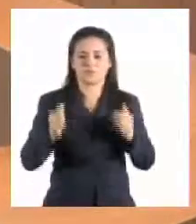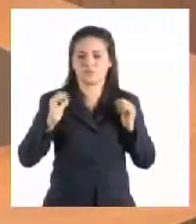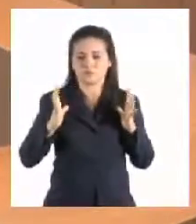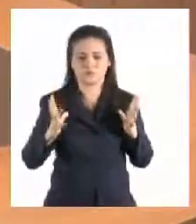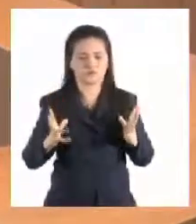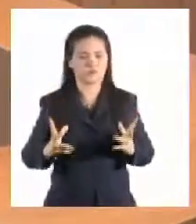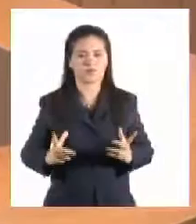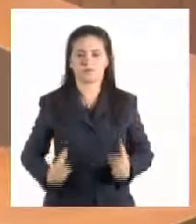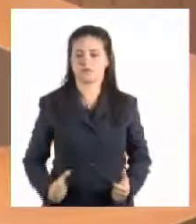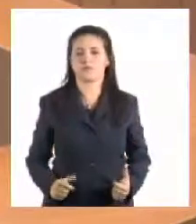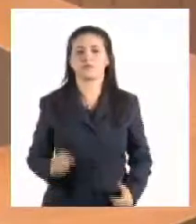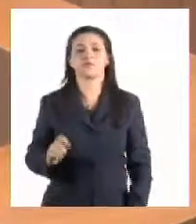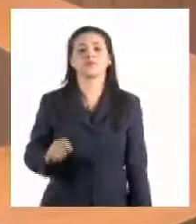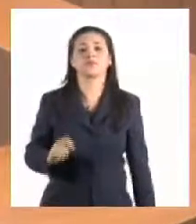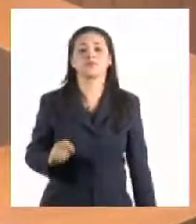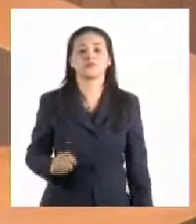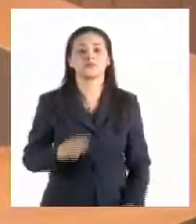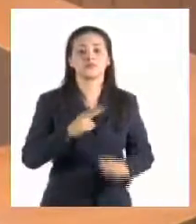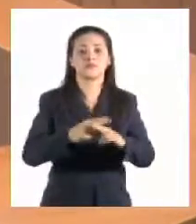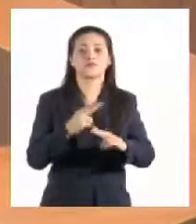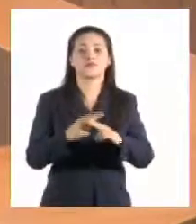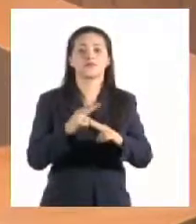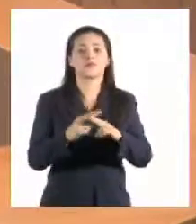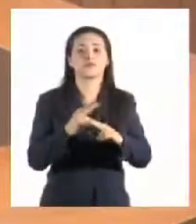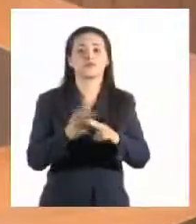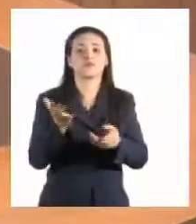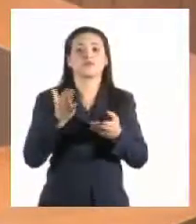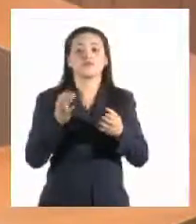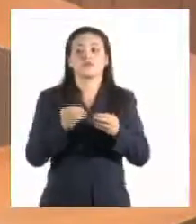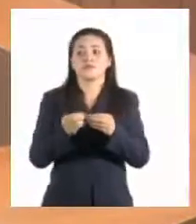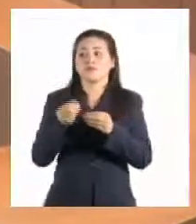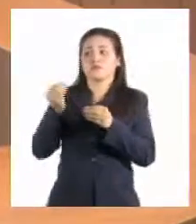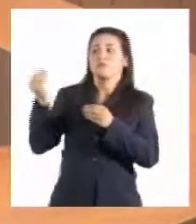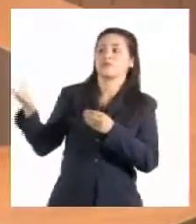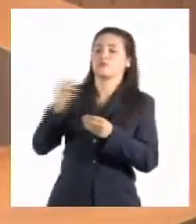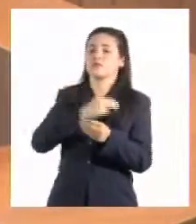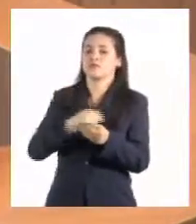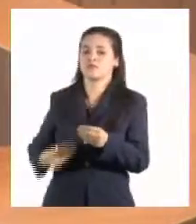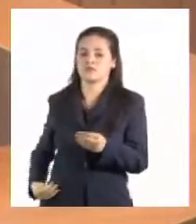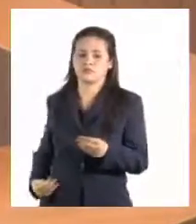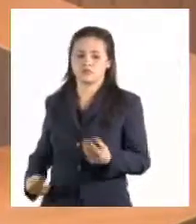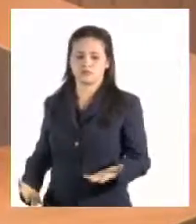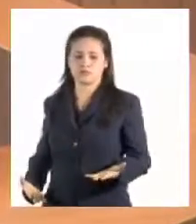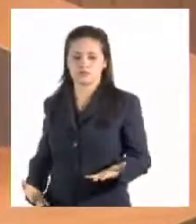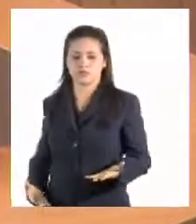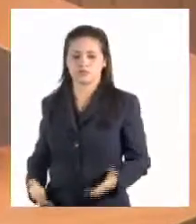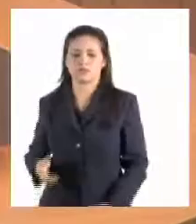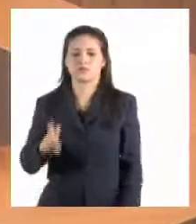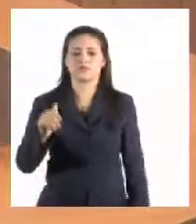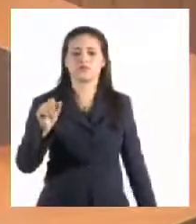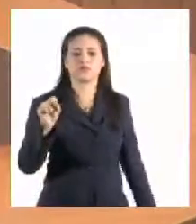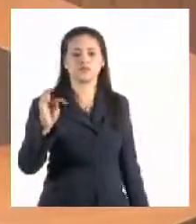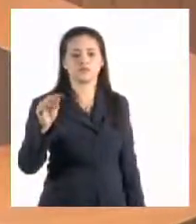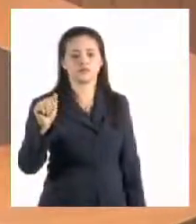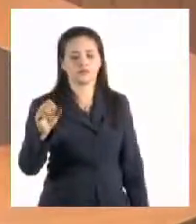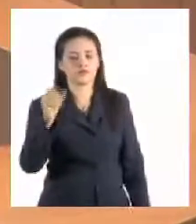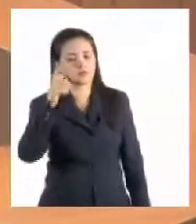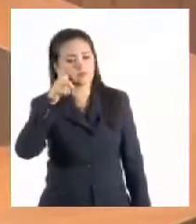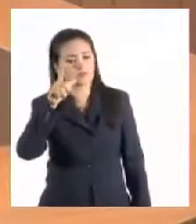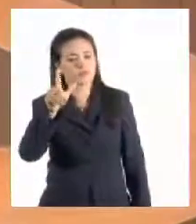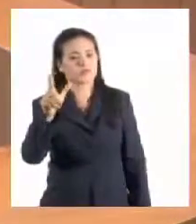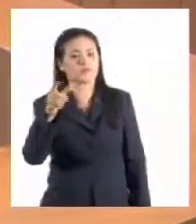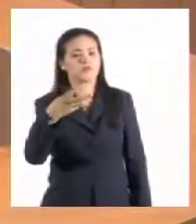recursos ao Ministério. O ministro Gastão Vieira conseguiu a verba de 30 milhões para o saneamento da